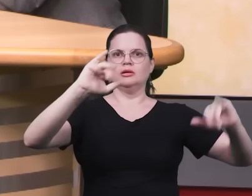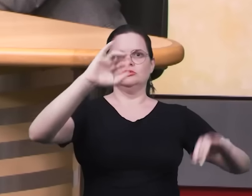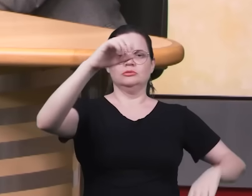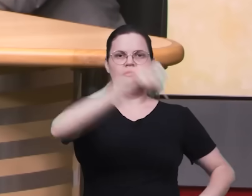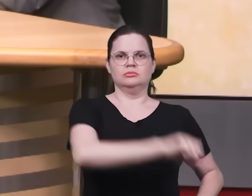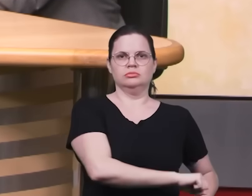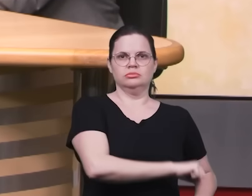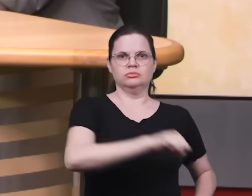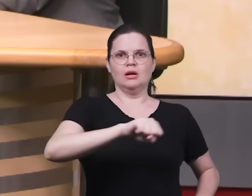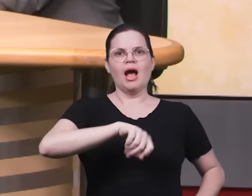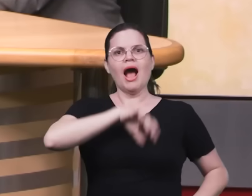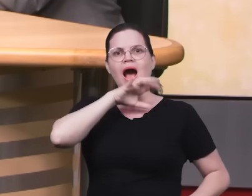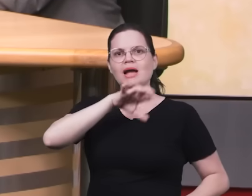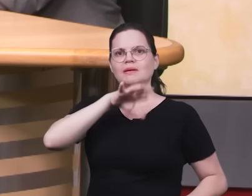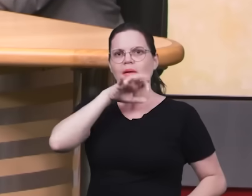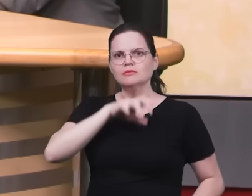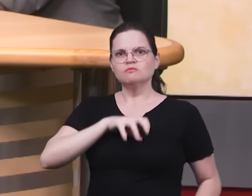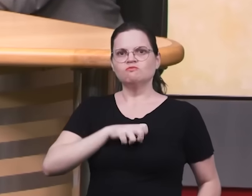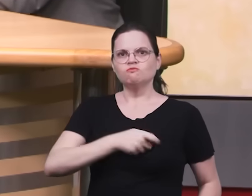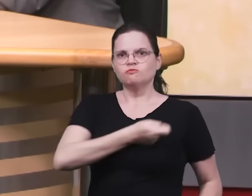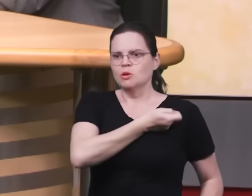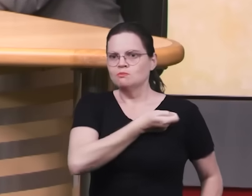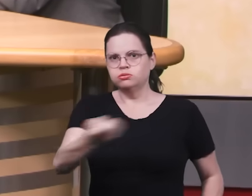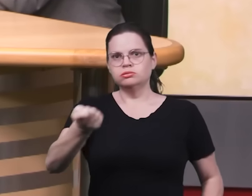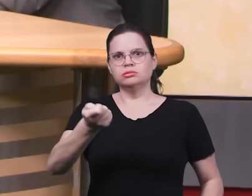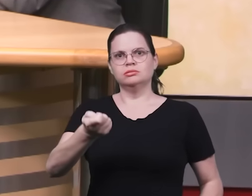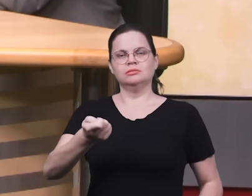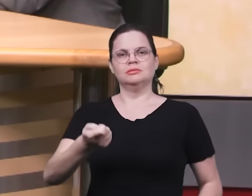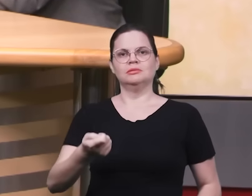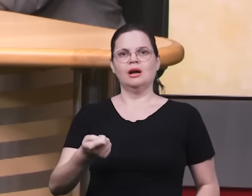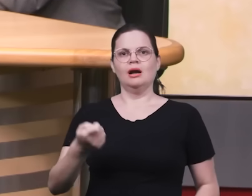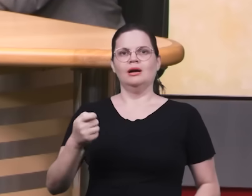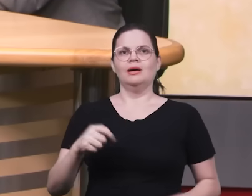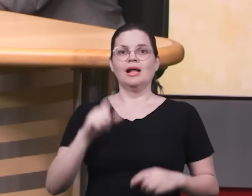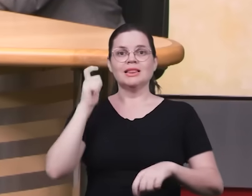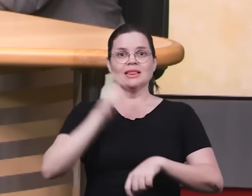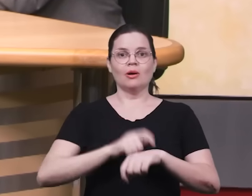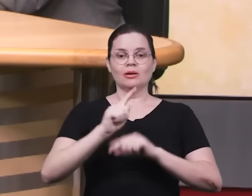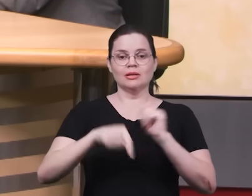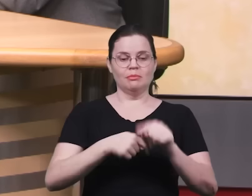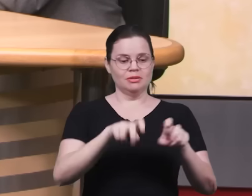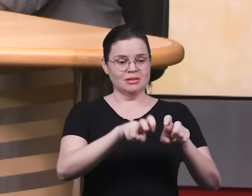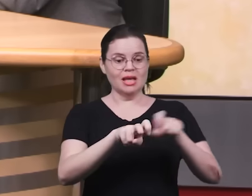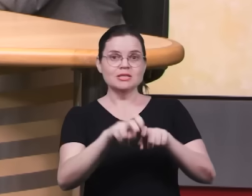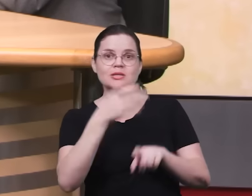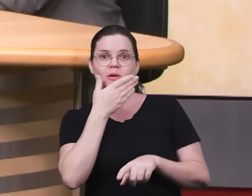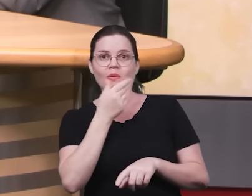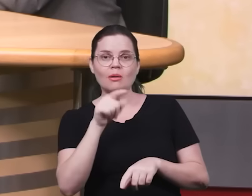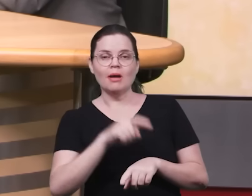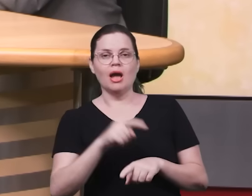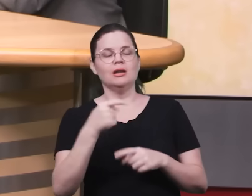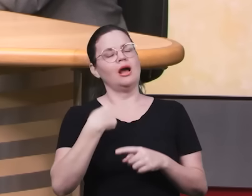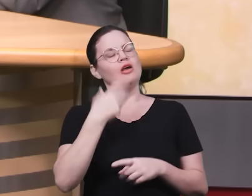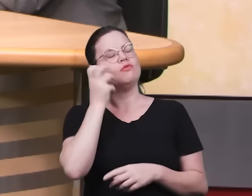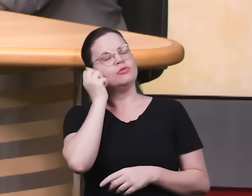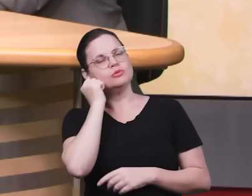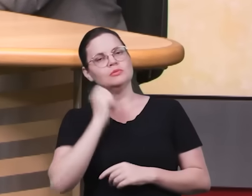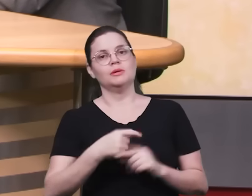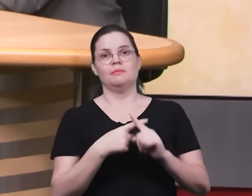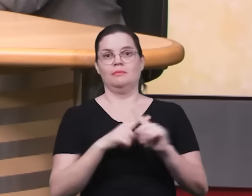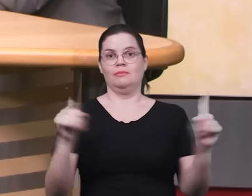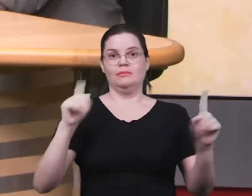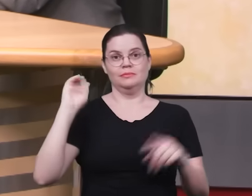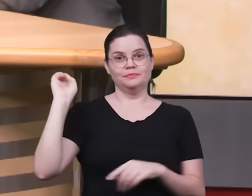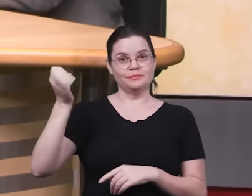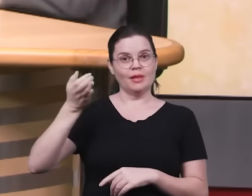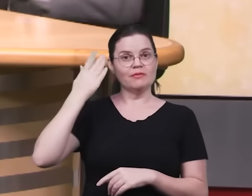espada. E imediatamente... A visão você vê, né, Marcelo? Exatamente. Agora, a revelação você ouve. É claro, a revelação você